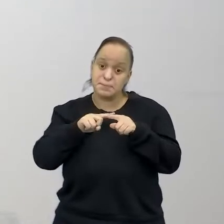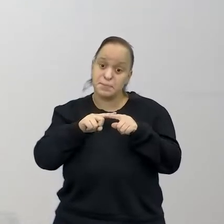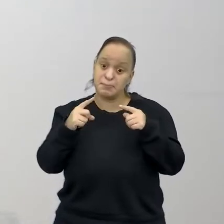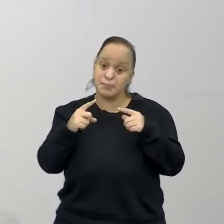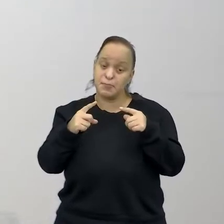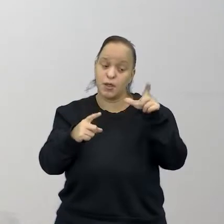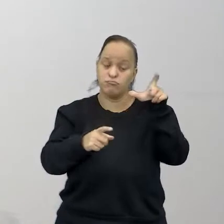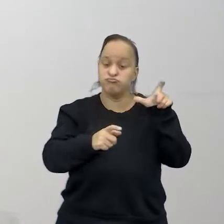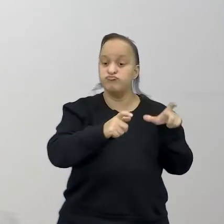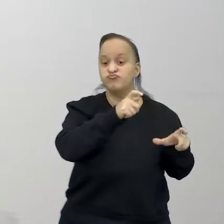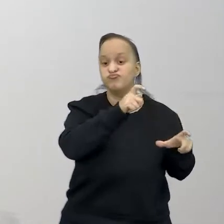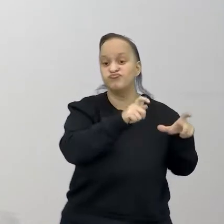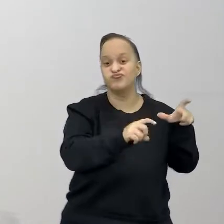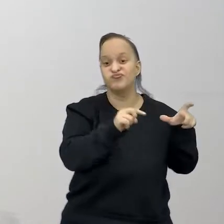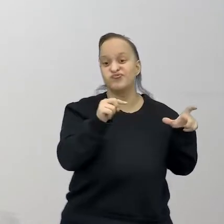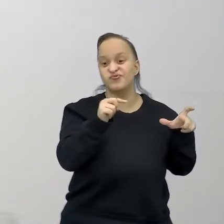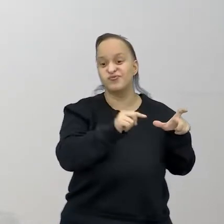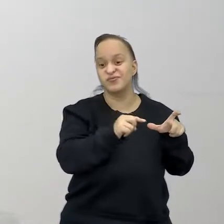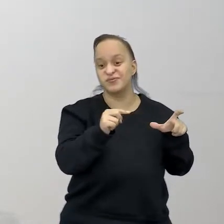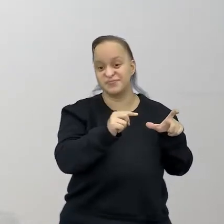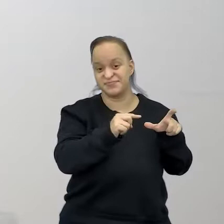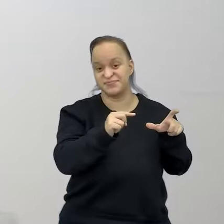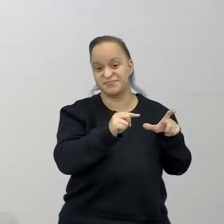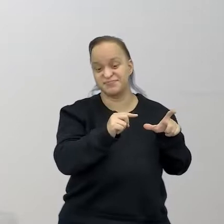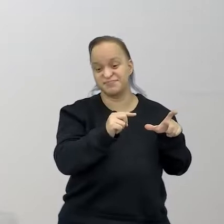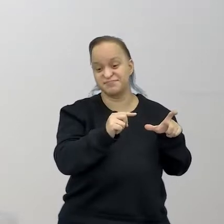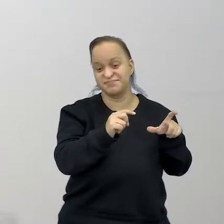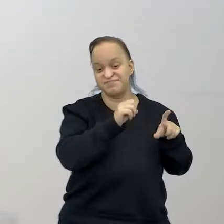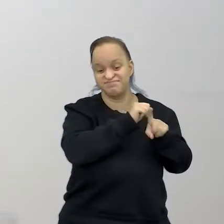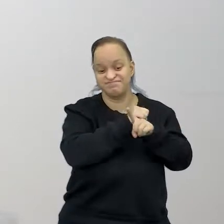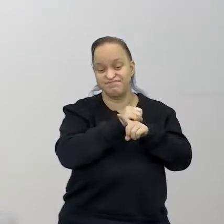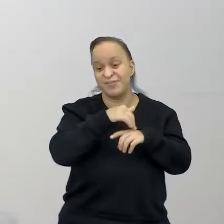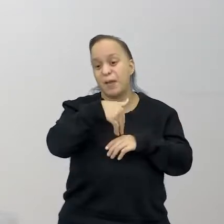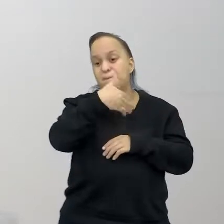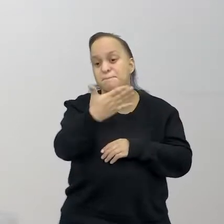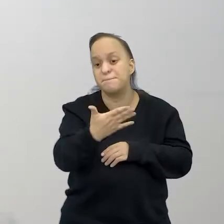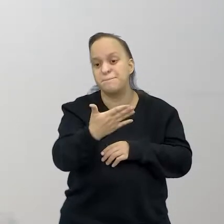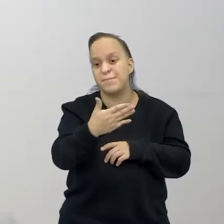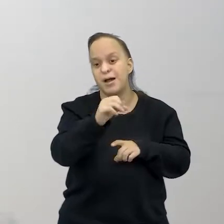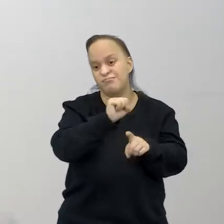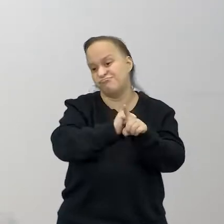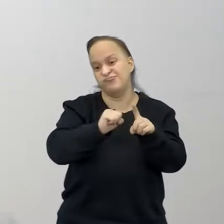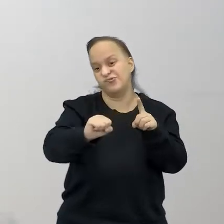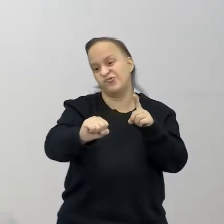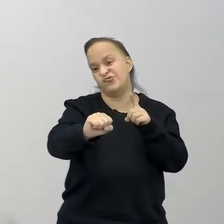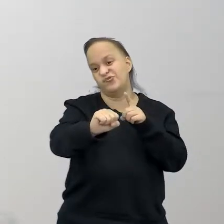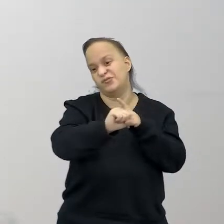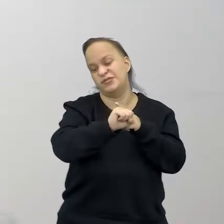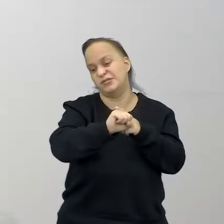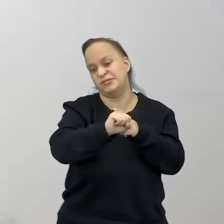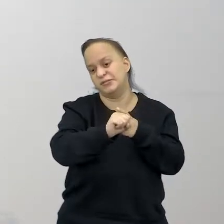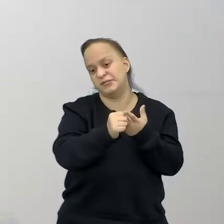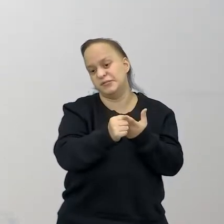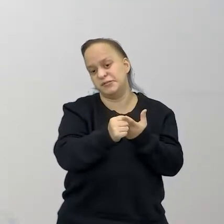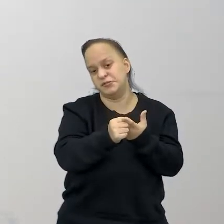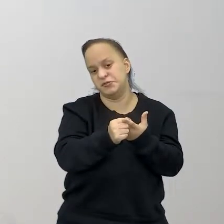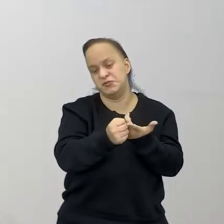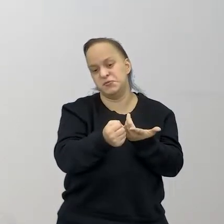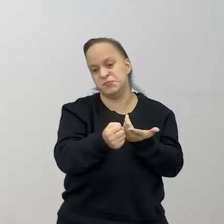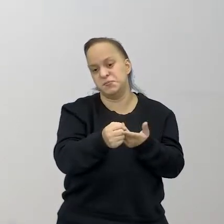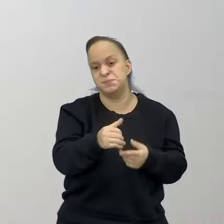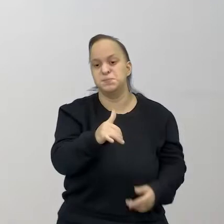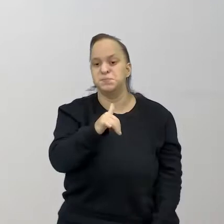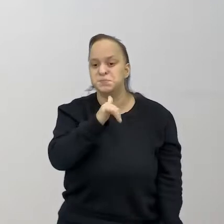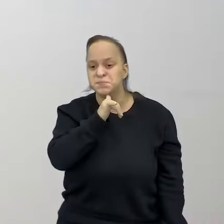de depressão que são causados por fatores externos ao indivíduo. E aí a gente tem, às vezes, uma